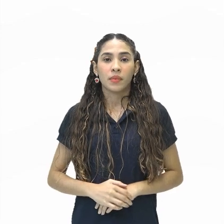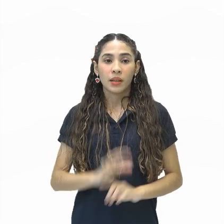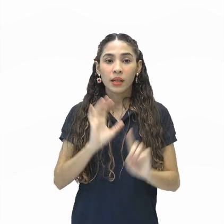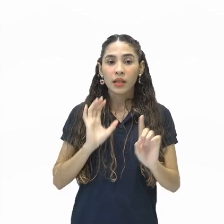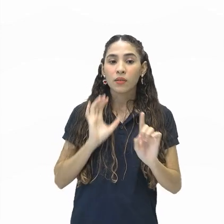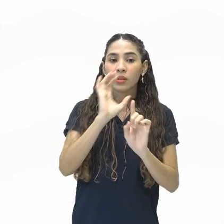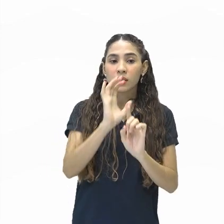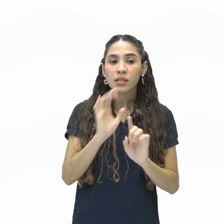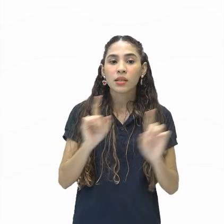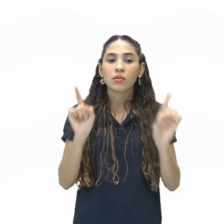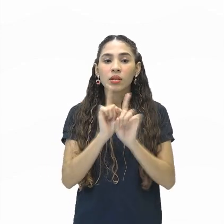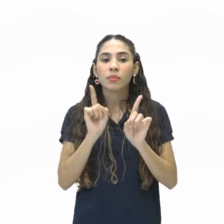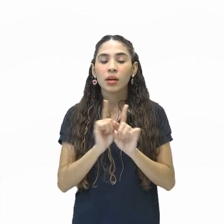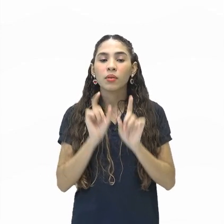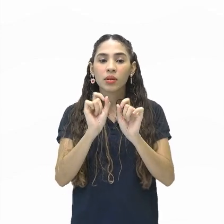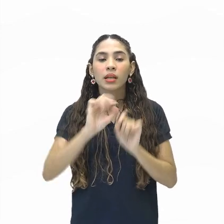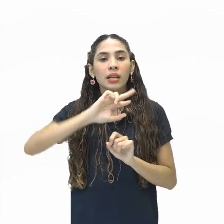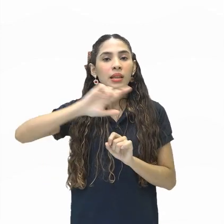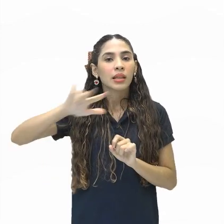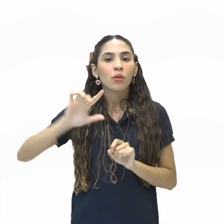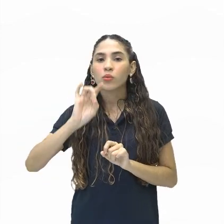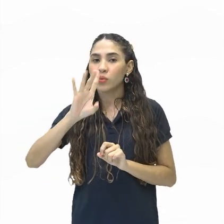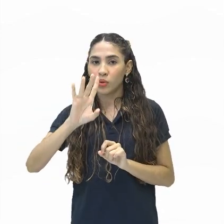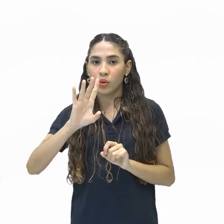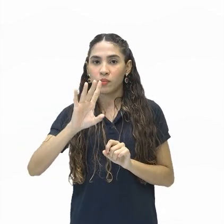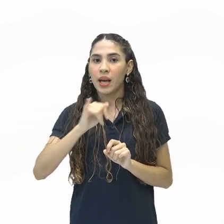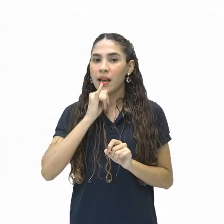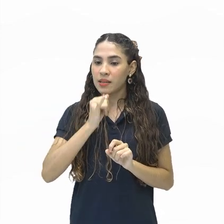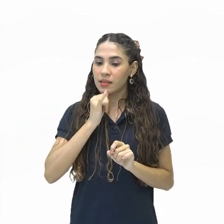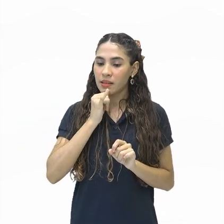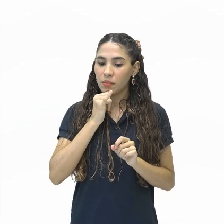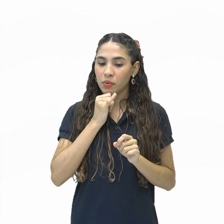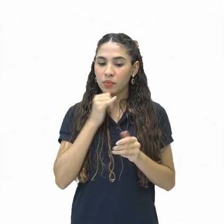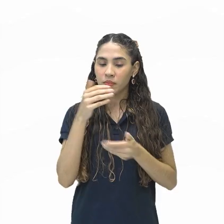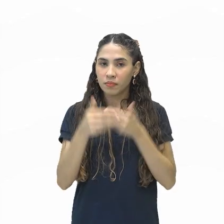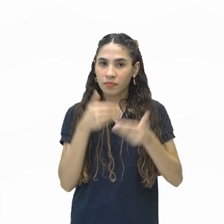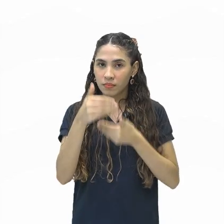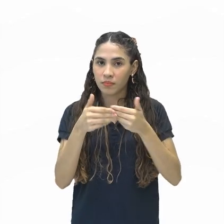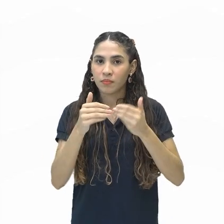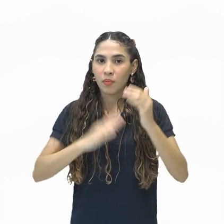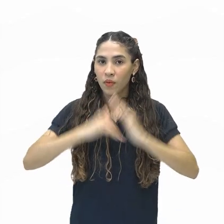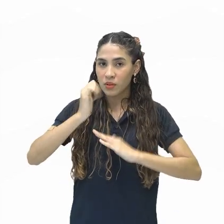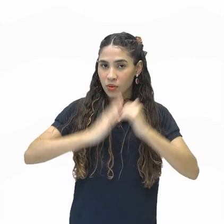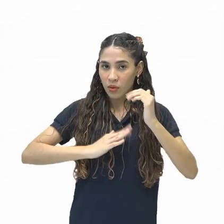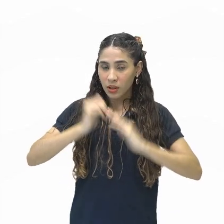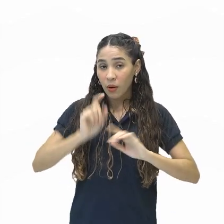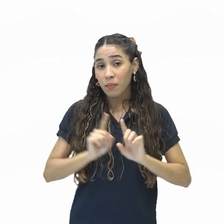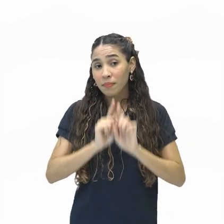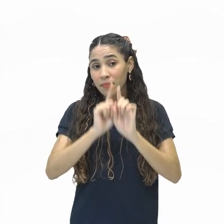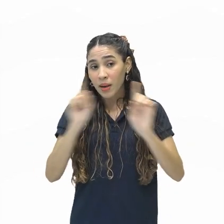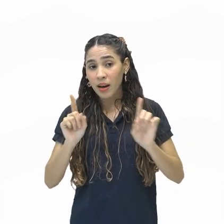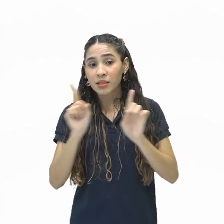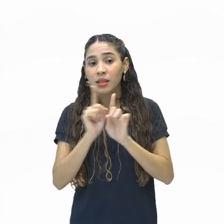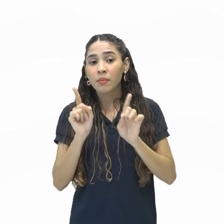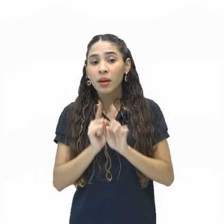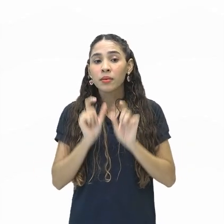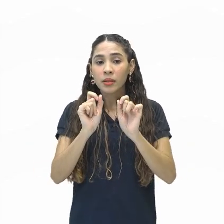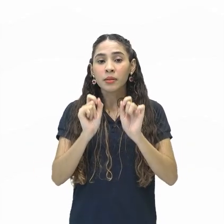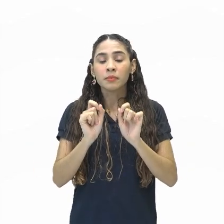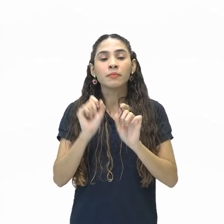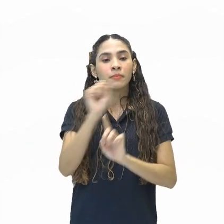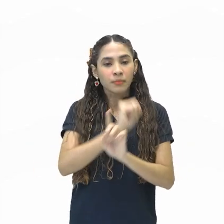impactando positivamente não apenas na nossa trajetória profissional, mas também